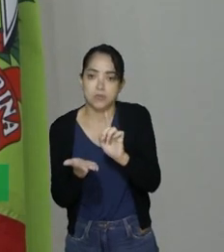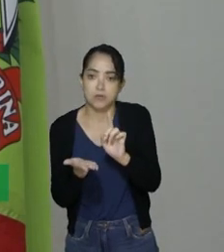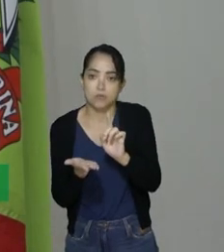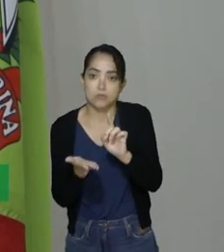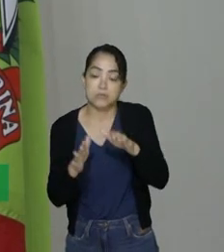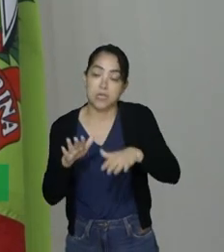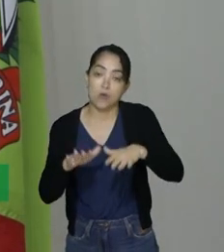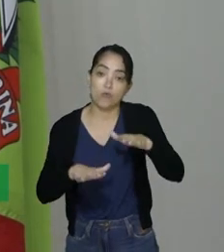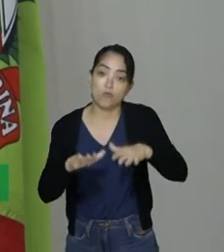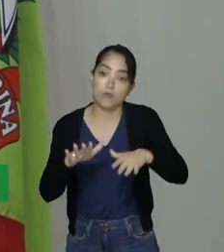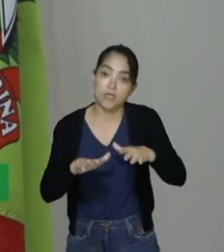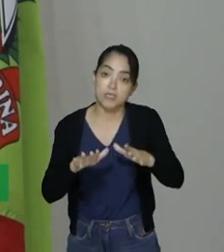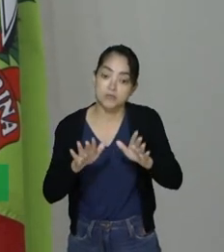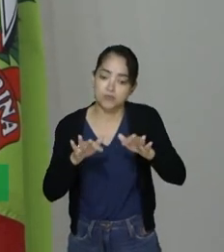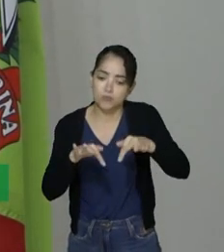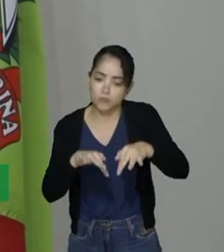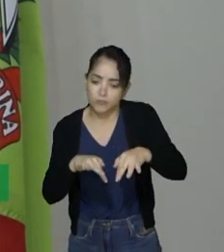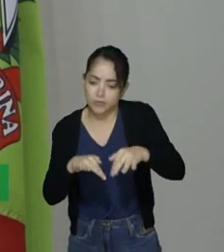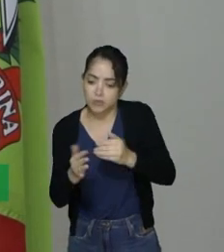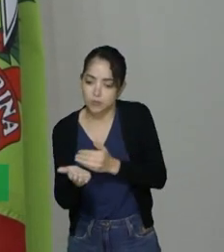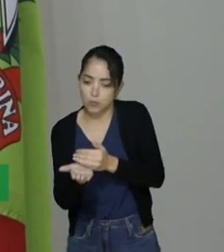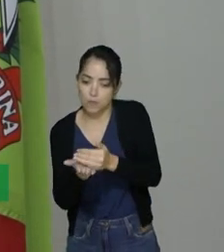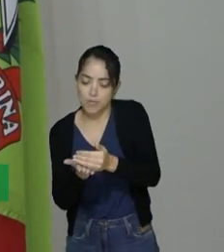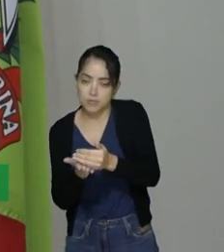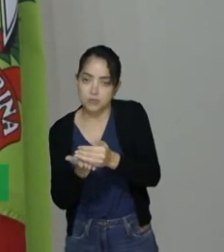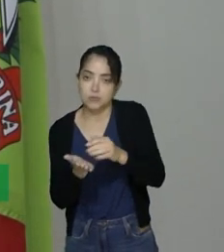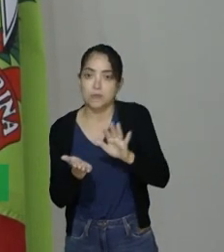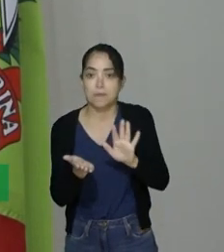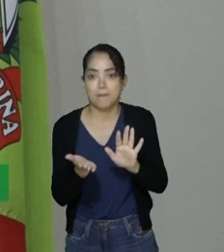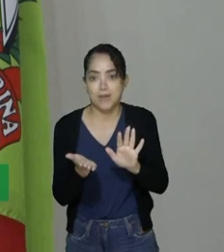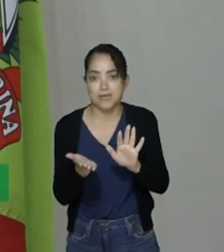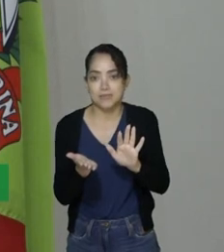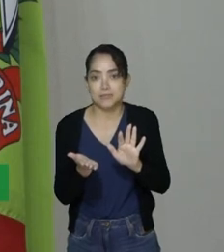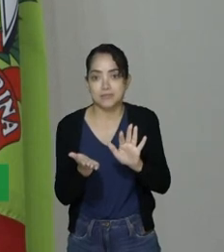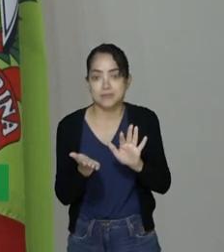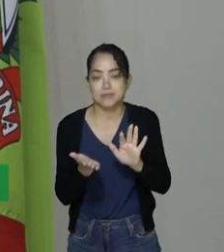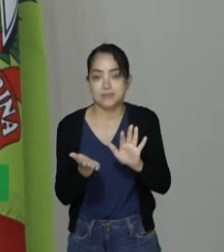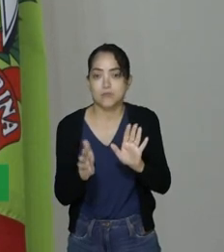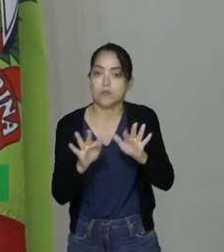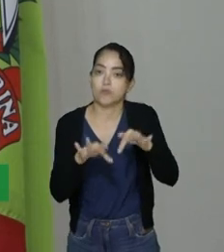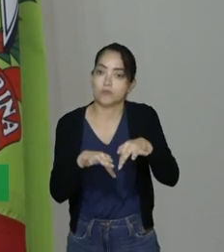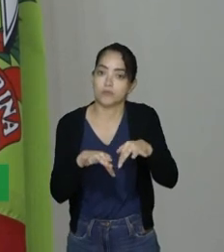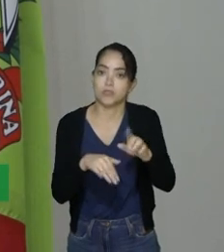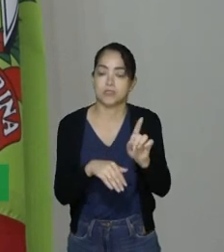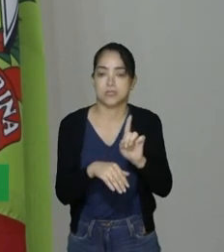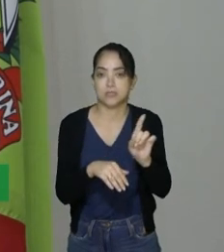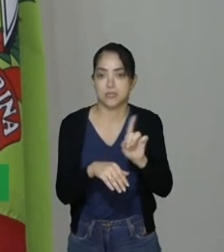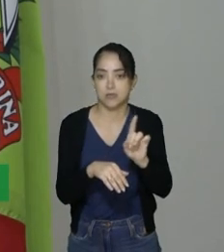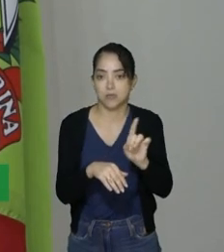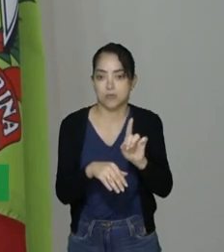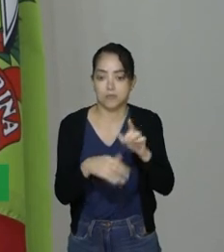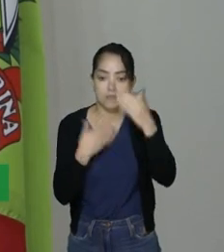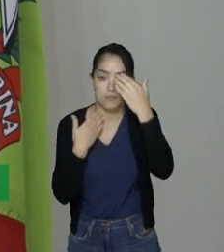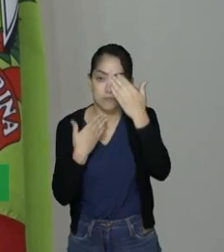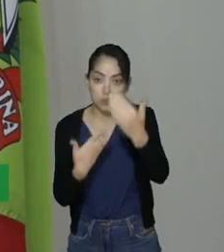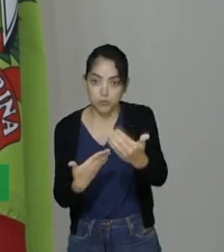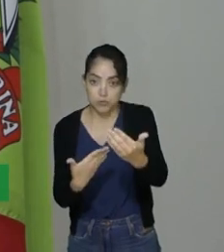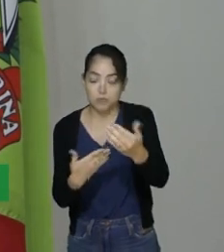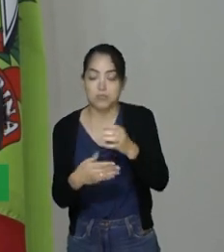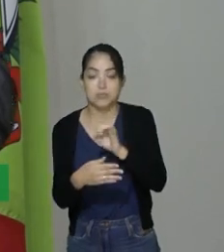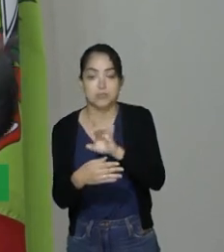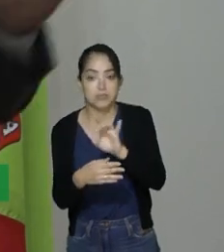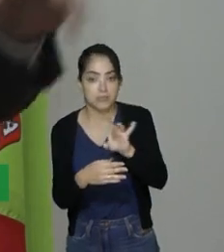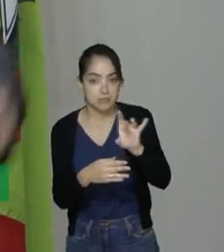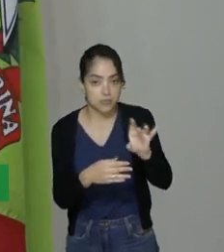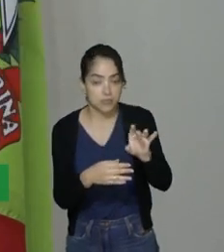só o fim do começo, mas definitivamente não é o fim. Então, muito obrigado a cada um de vocês. Eu